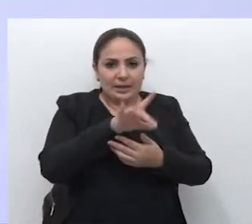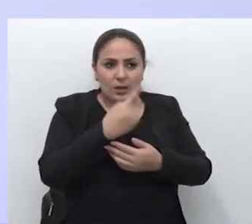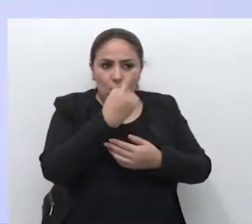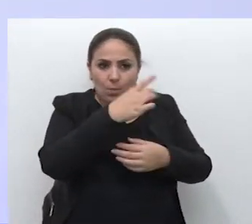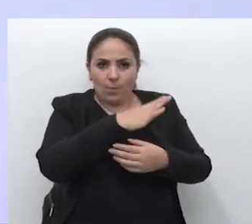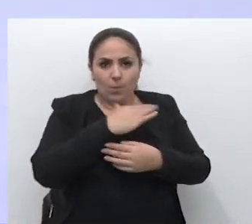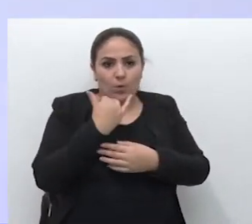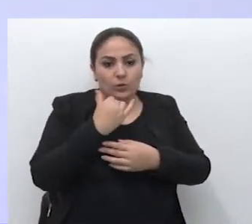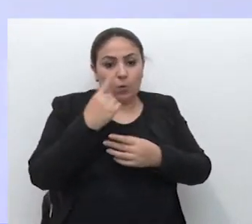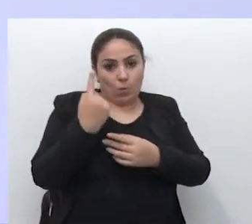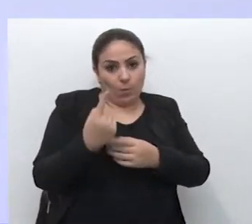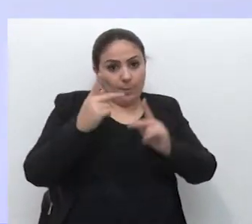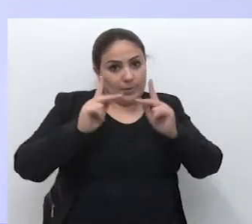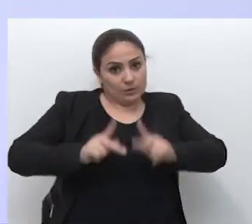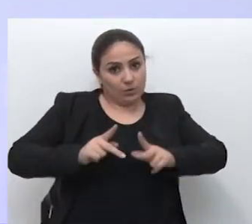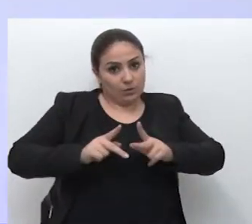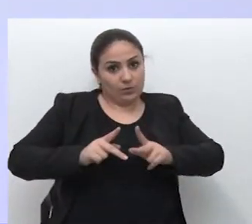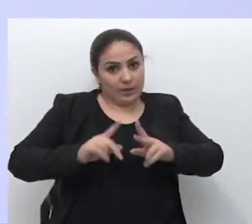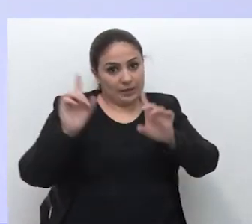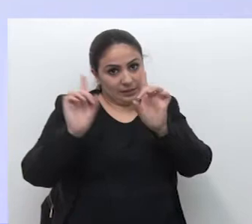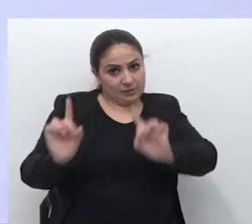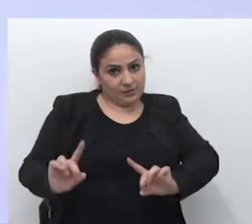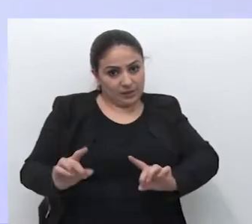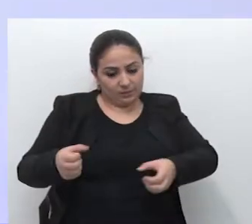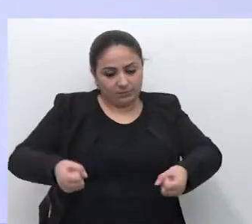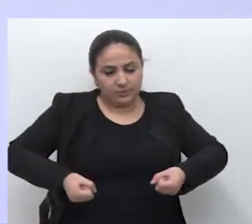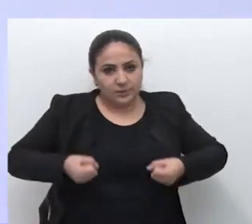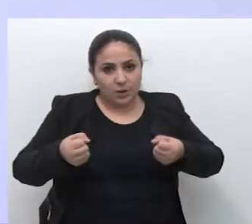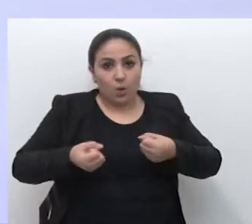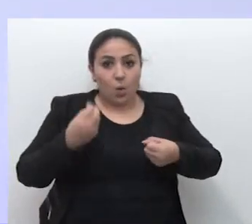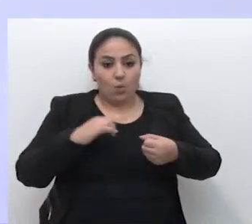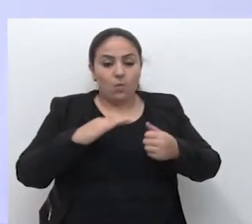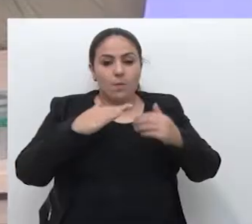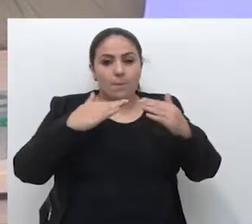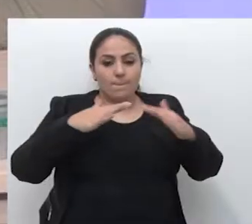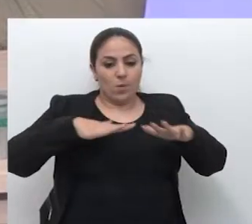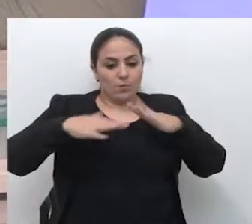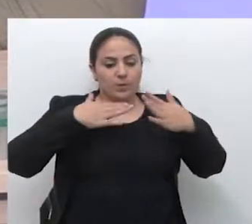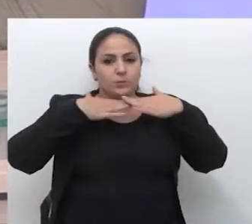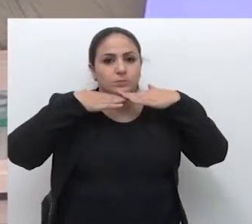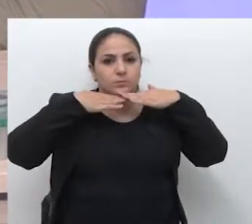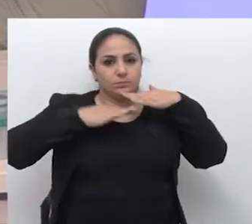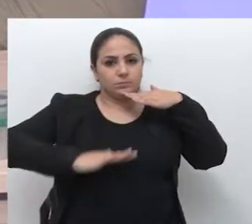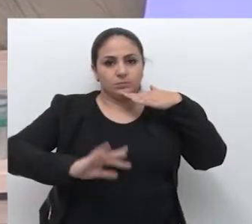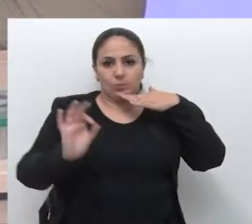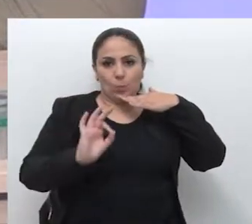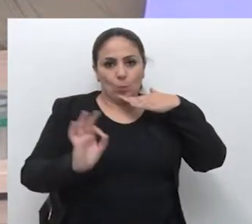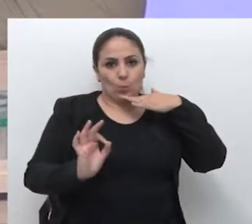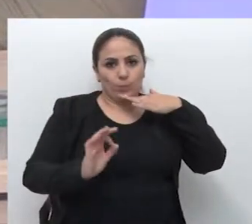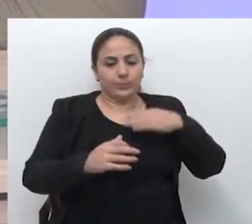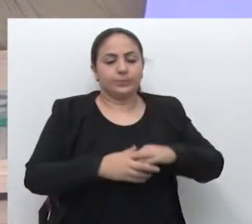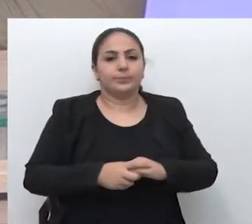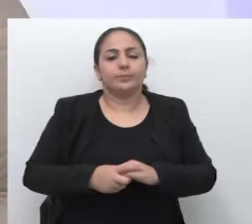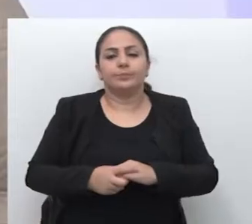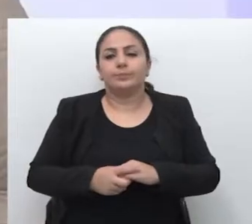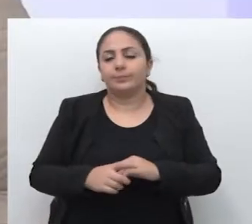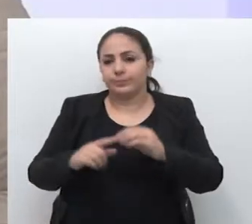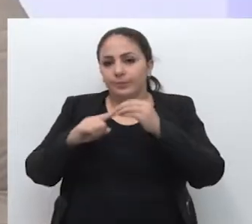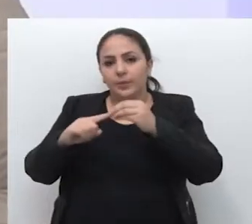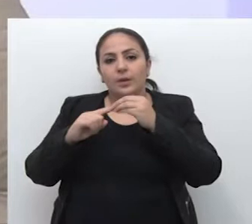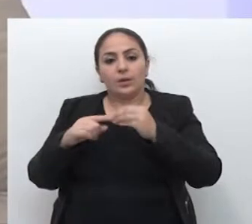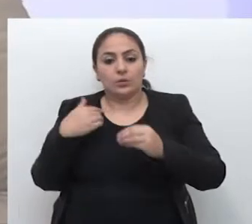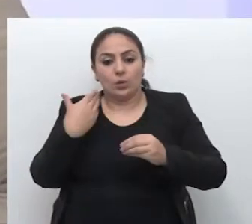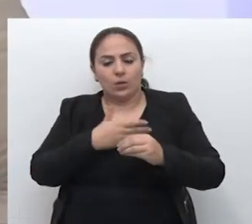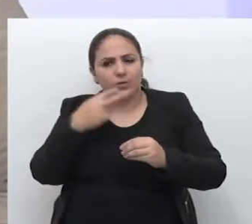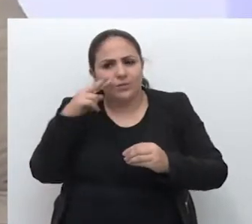cada uma morte fica então uma pessoa paraplégica e outra tetraplégica. Isso, e principalmente nesse quesito, o